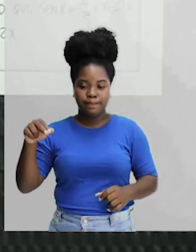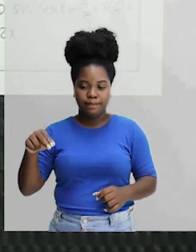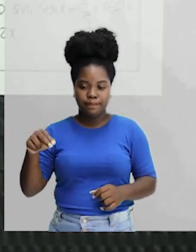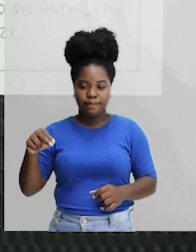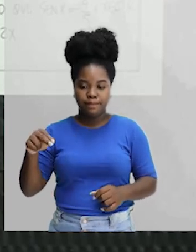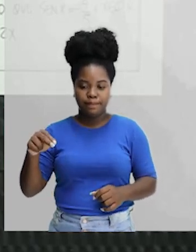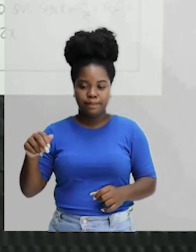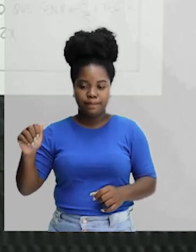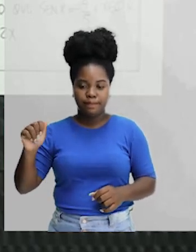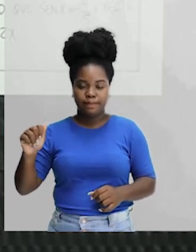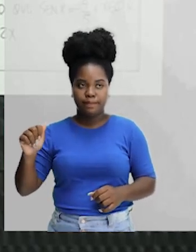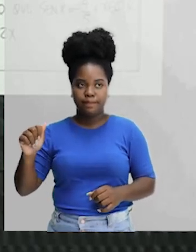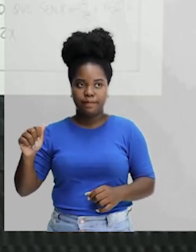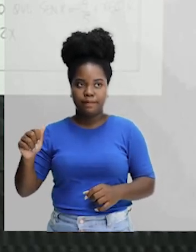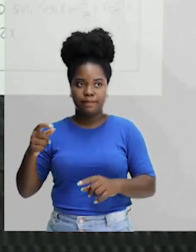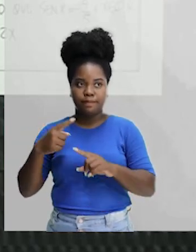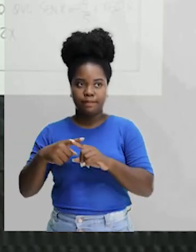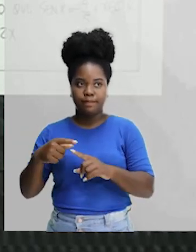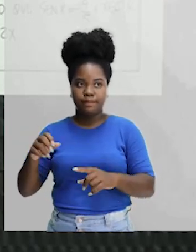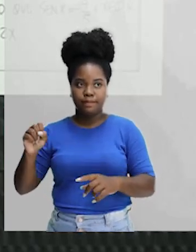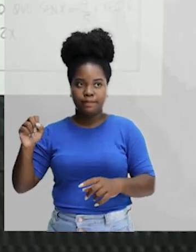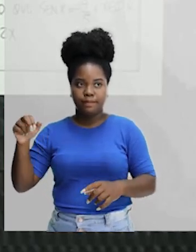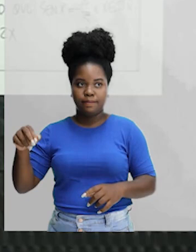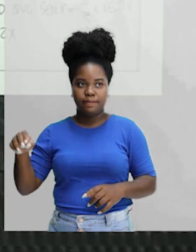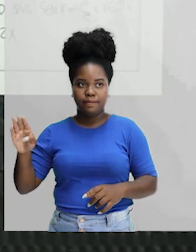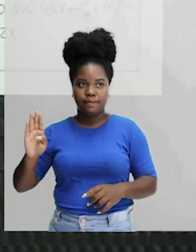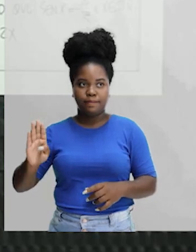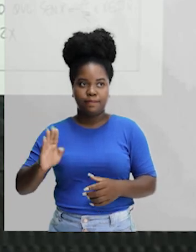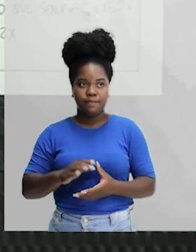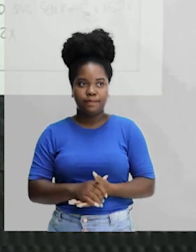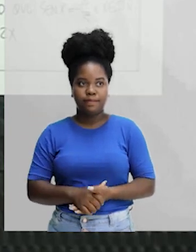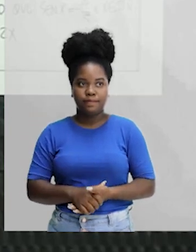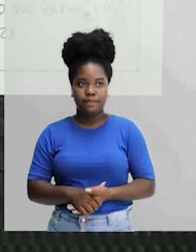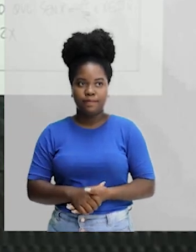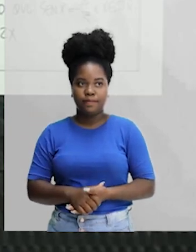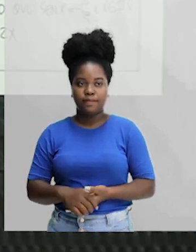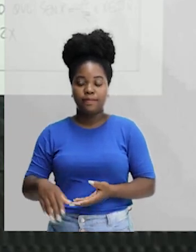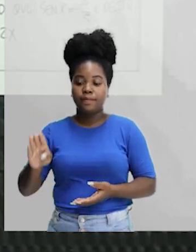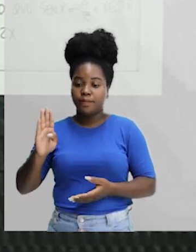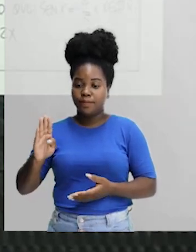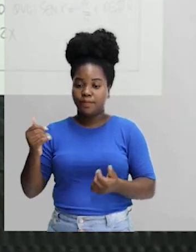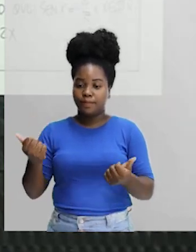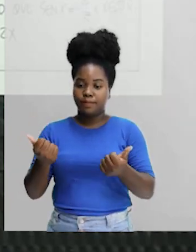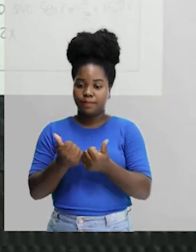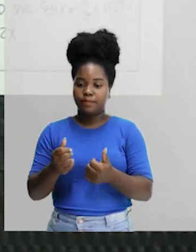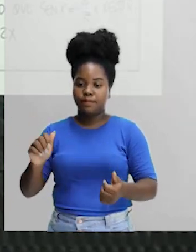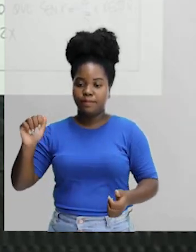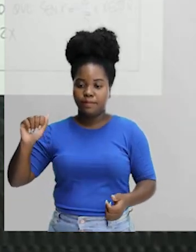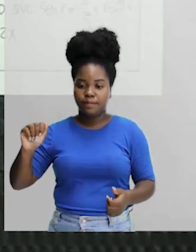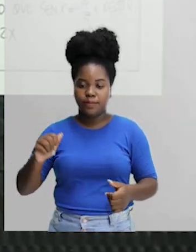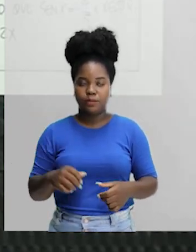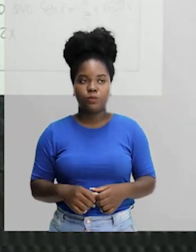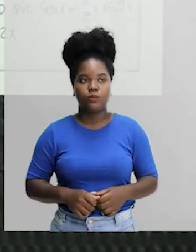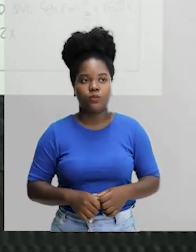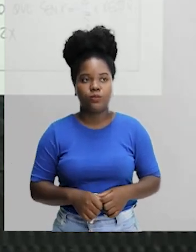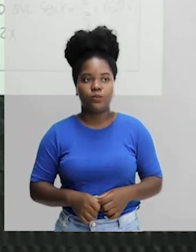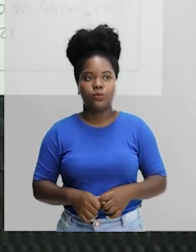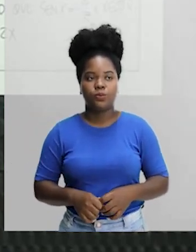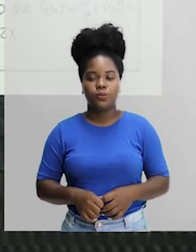A, seno de B. Só que o meu B é o próprio A.